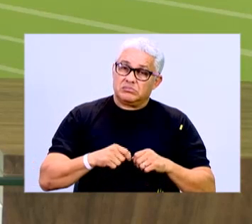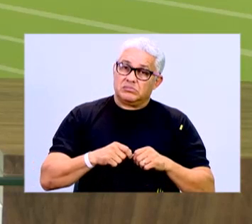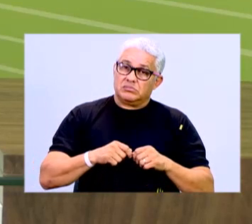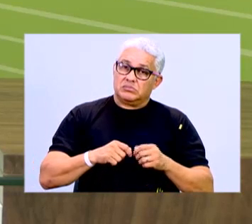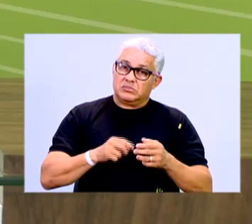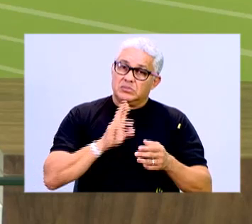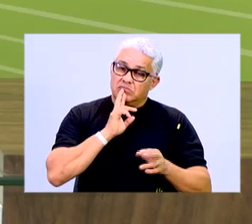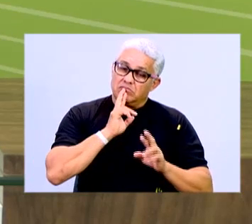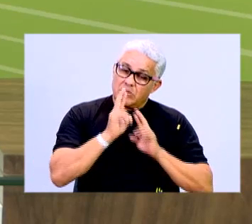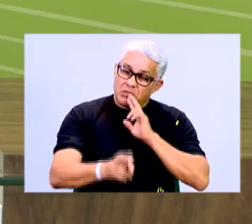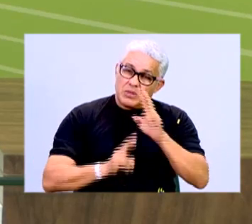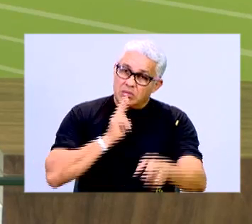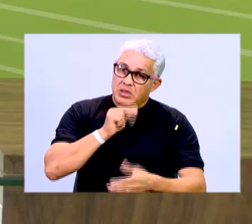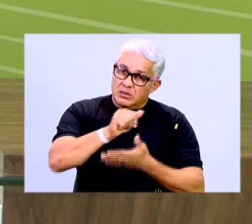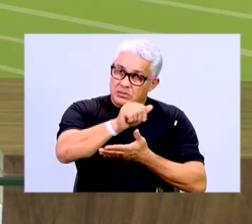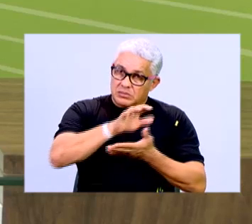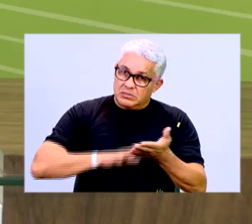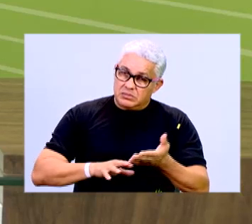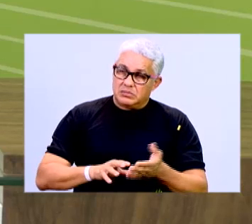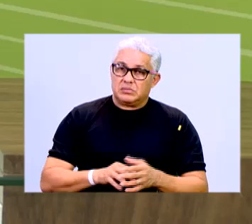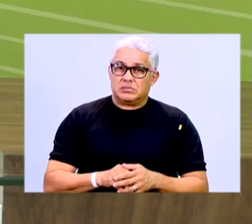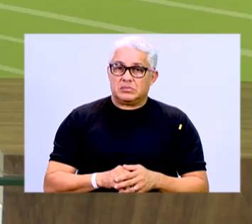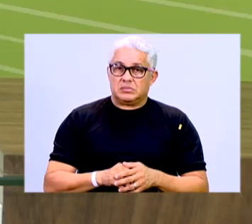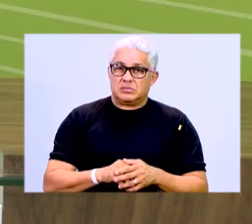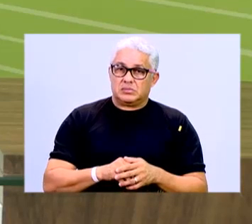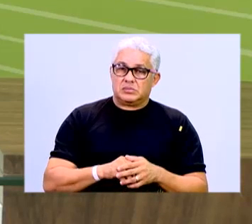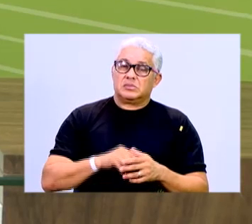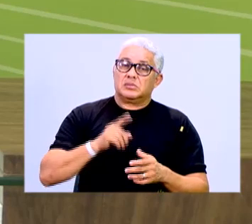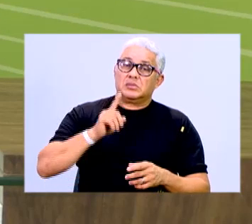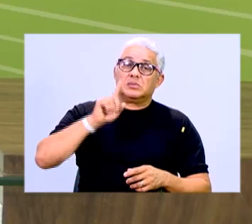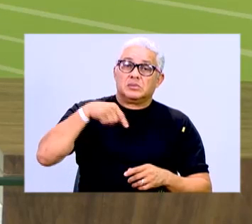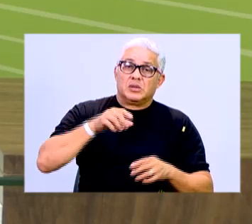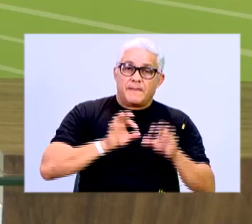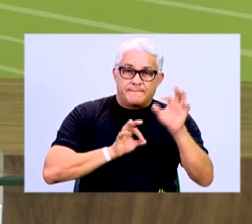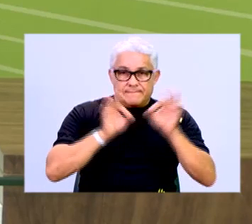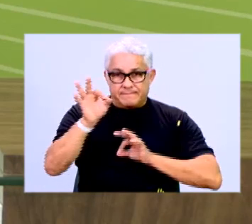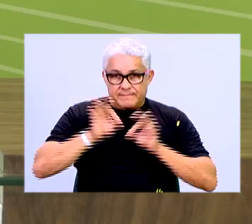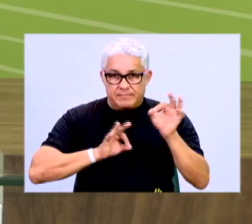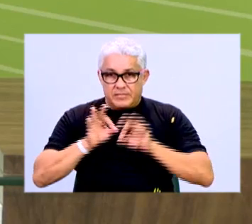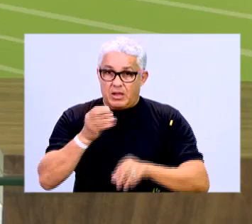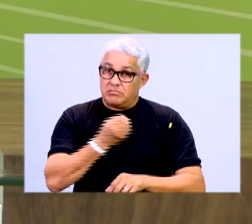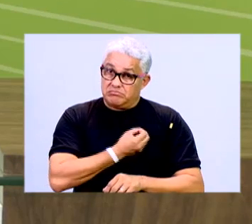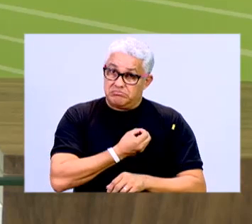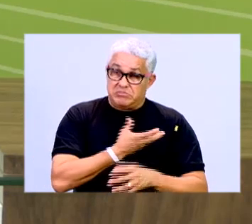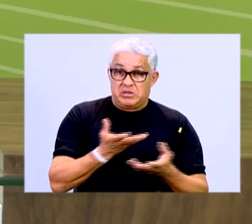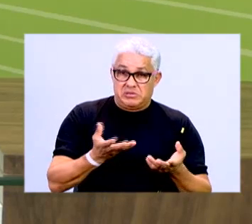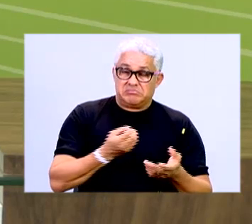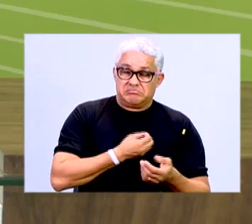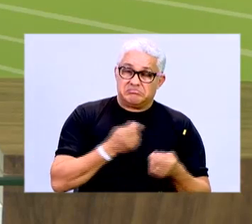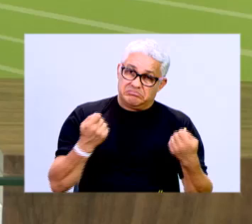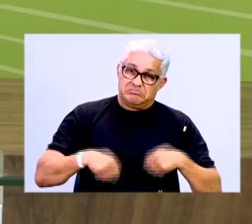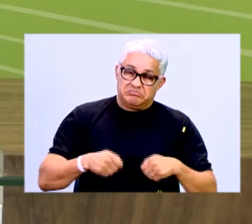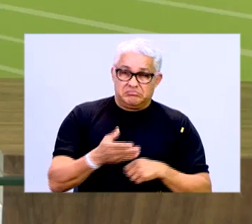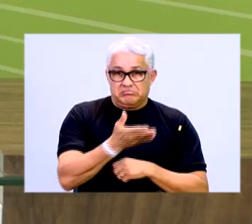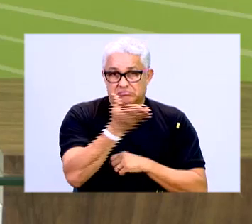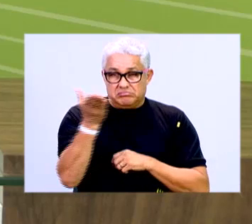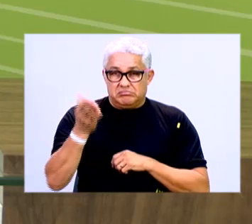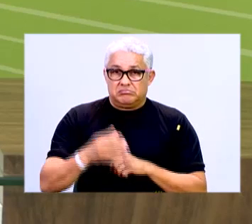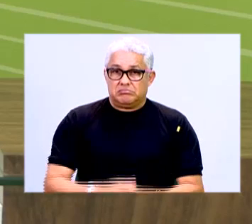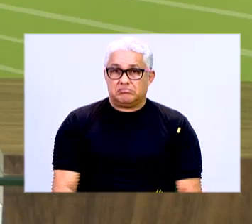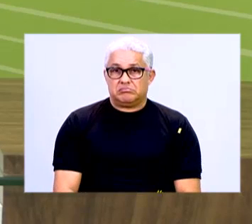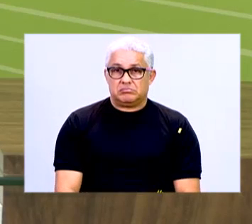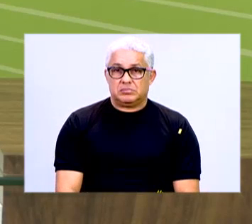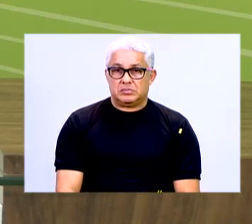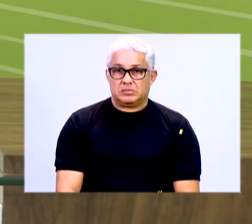desenvolver, responder essa atividade, para que ela seja corrigida, valendo, né, os pontos que